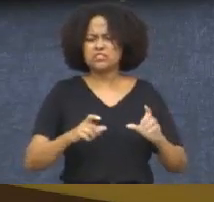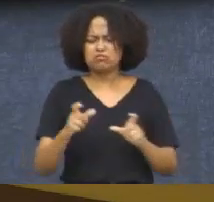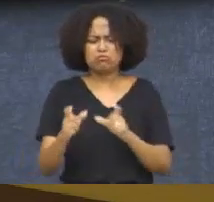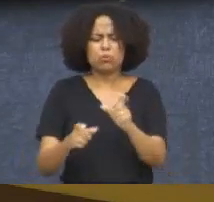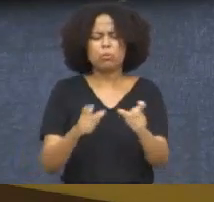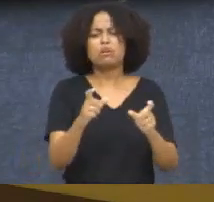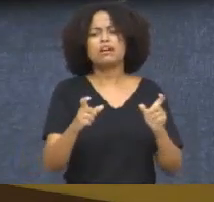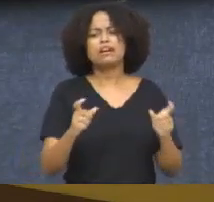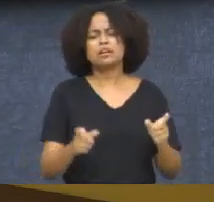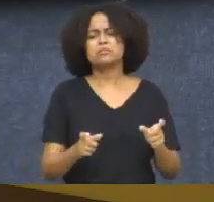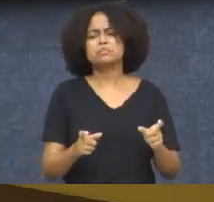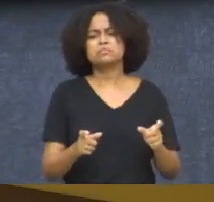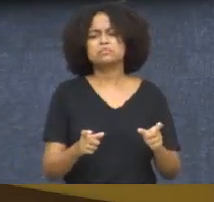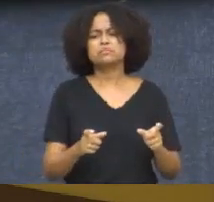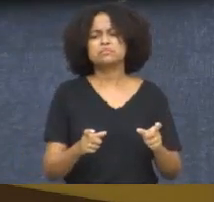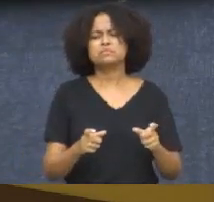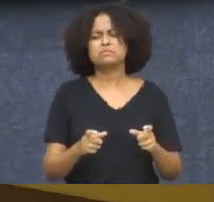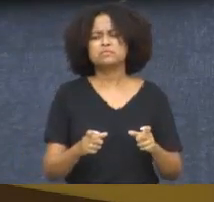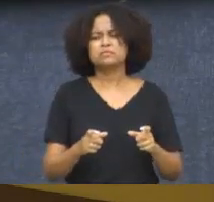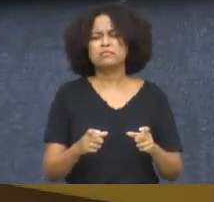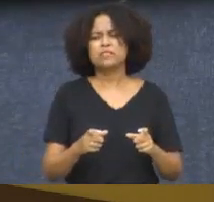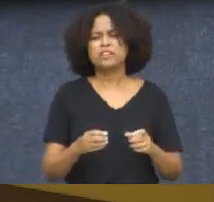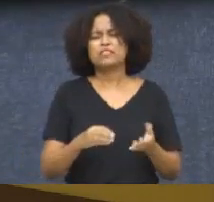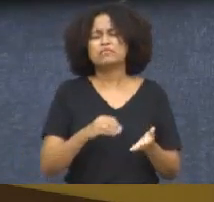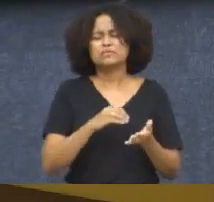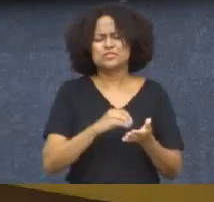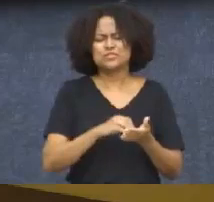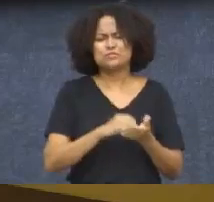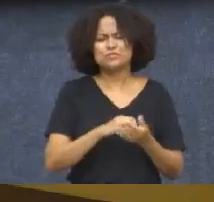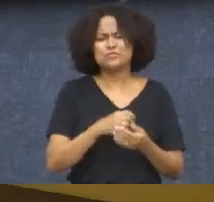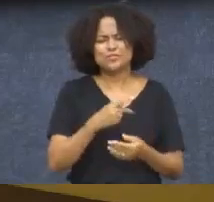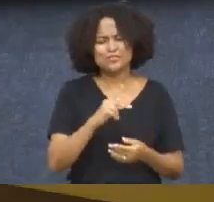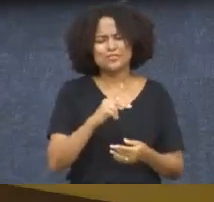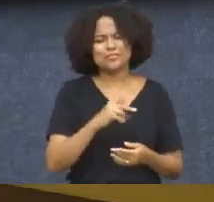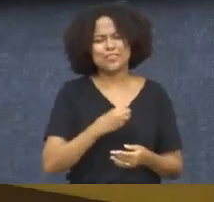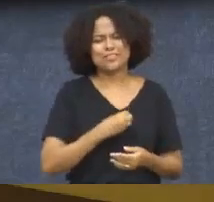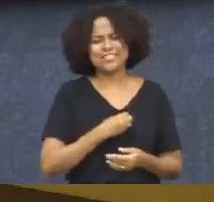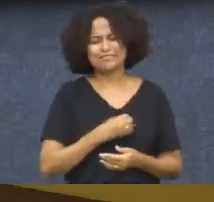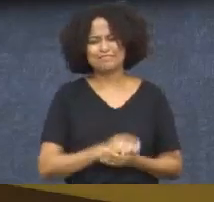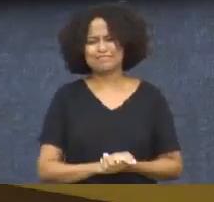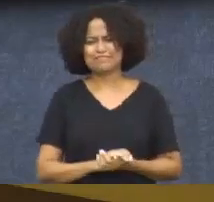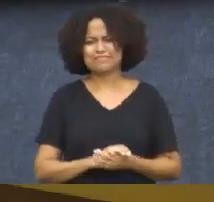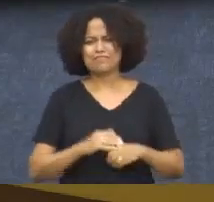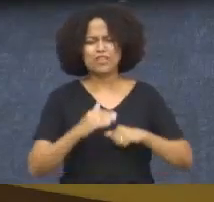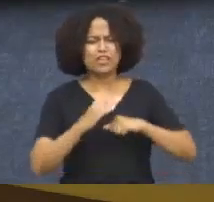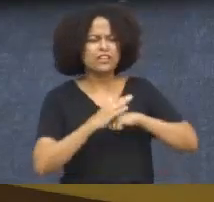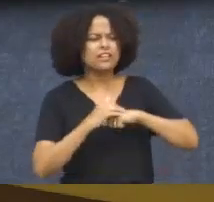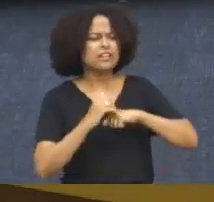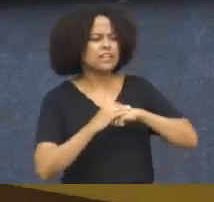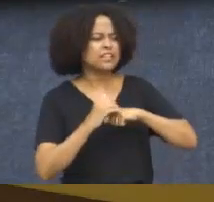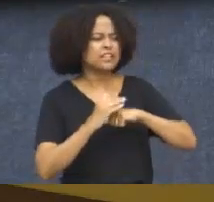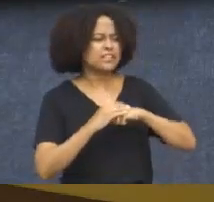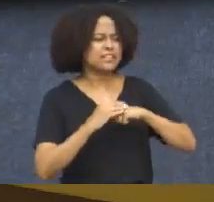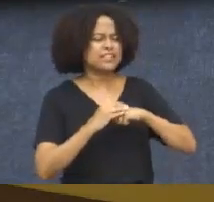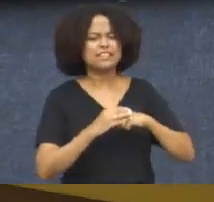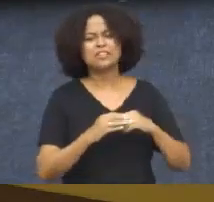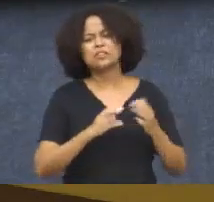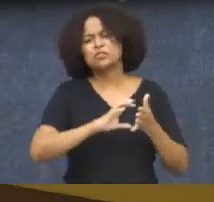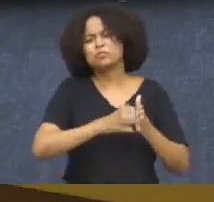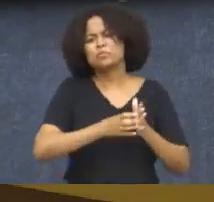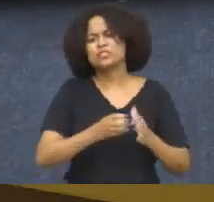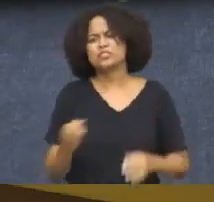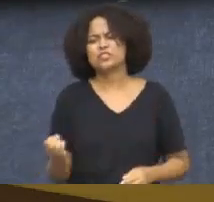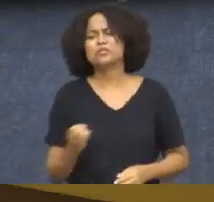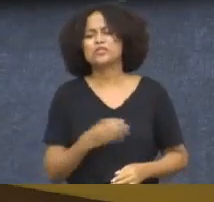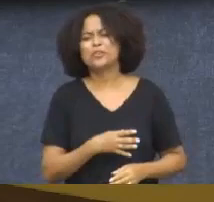seus discursos. Tá? Nós vamos sentir falta de você. Muito obrigado, vereador. O carinho aí do nosso, do Partido Novo, o nosso